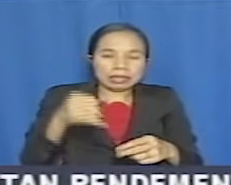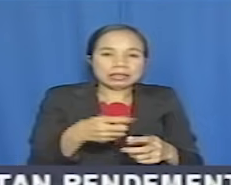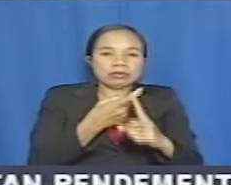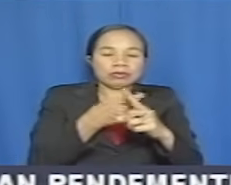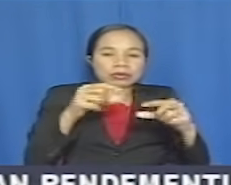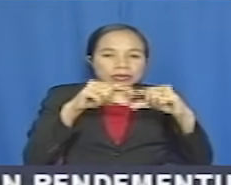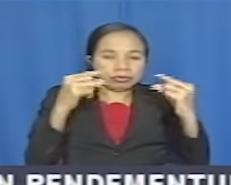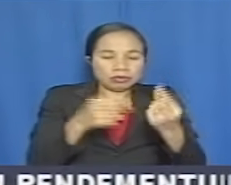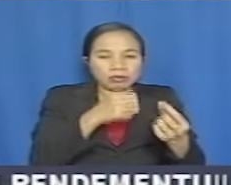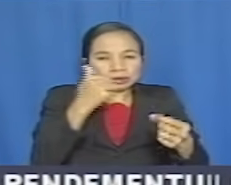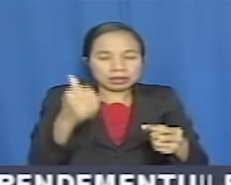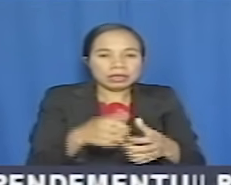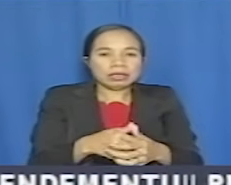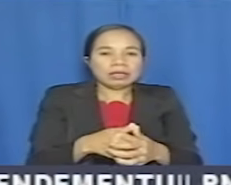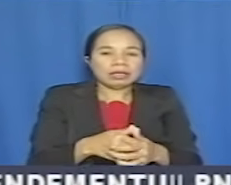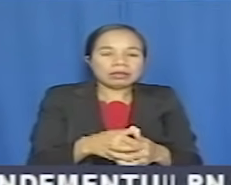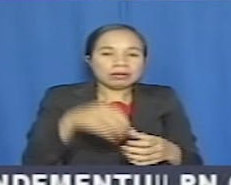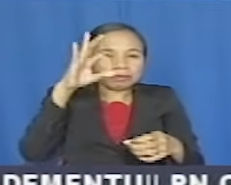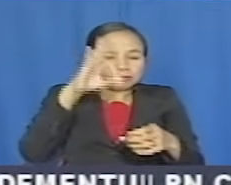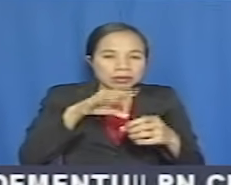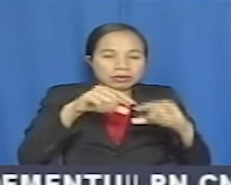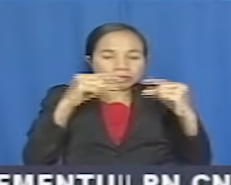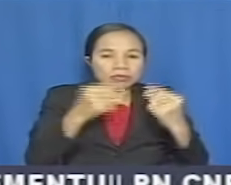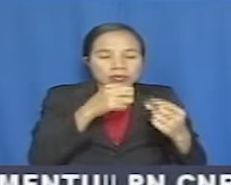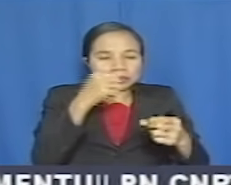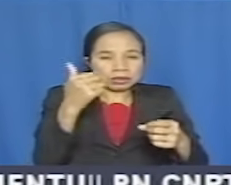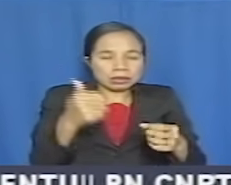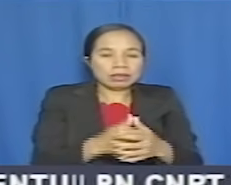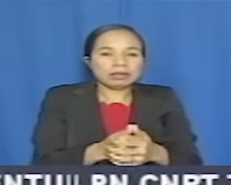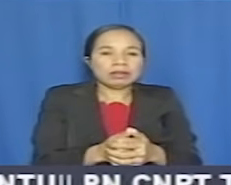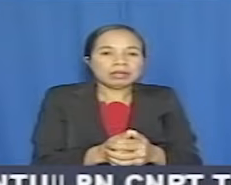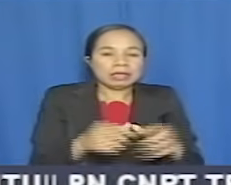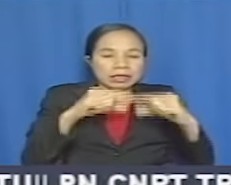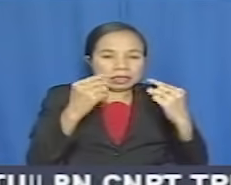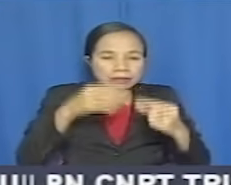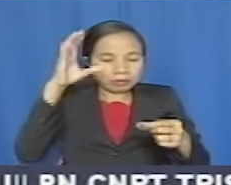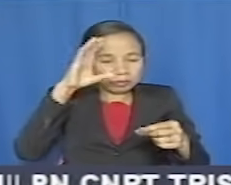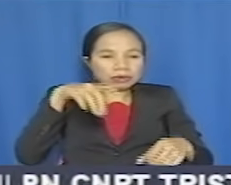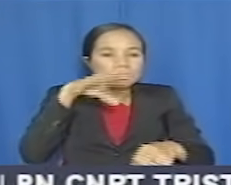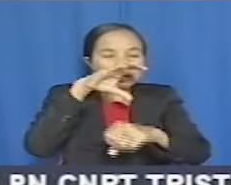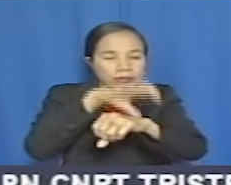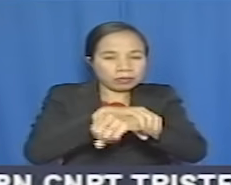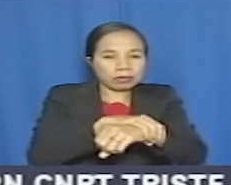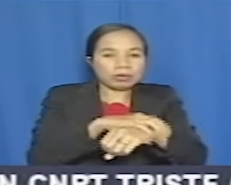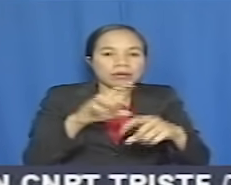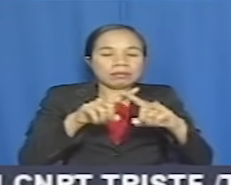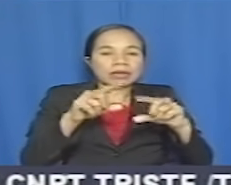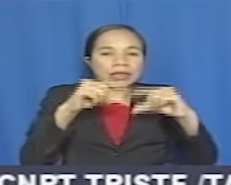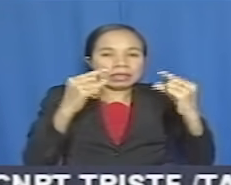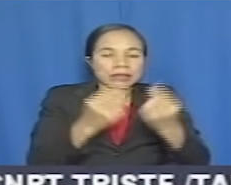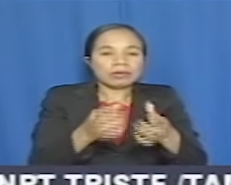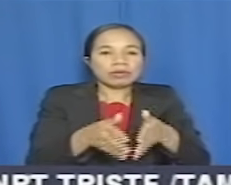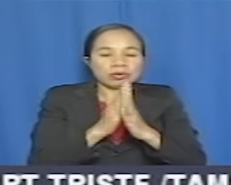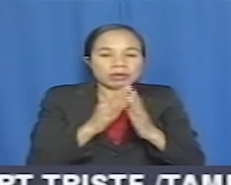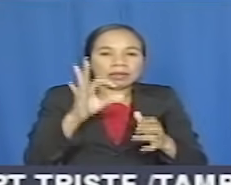rituais Balon. Alo provoca samba grupo arte marciais selo, nune equipa Bukatuir não consegue captura, bebe equipa Husba